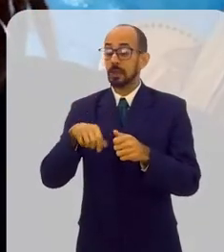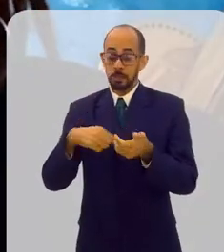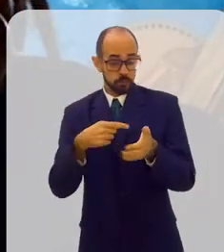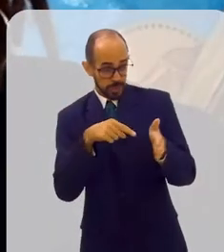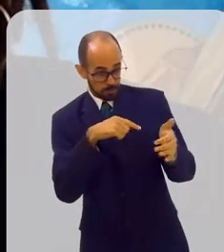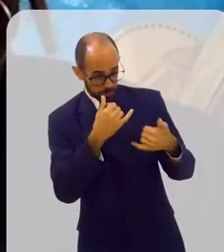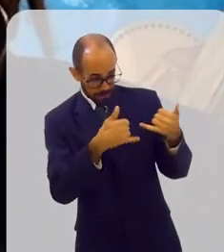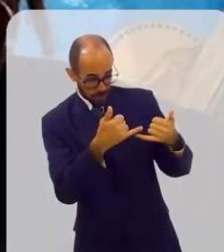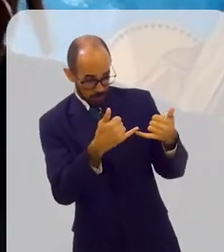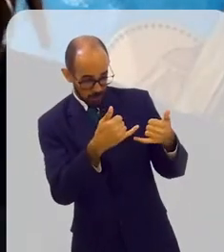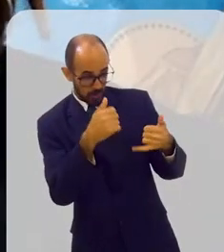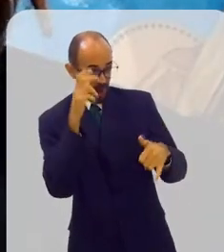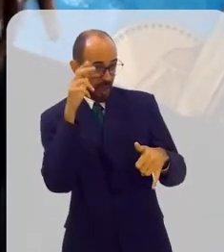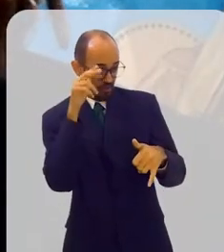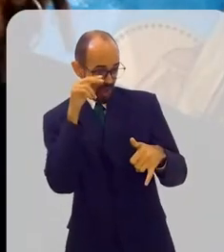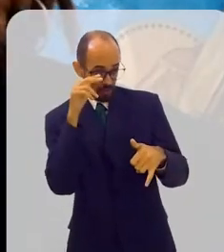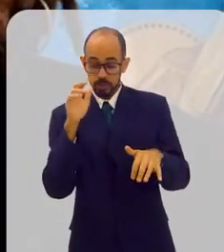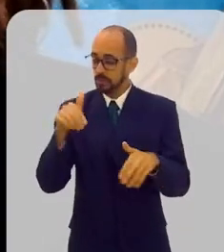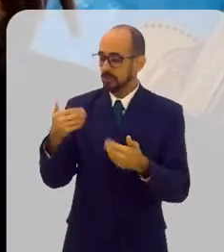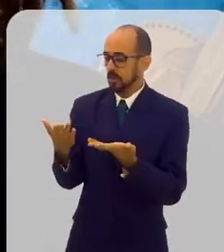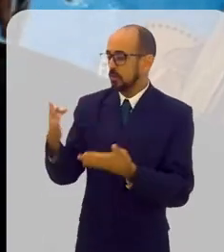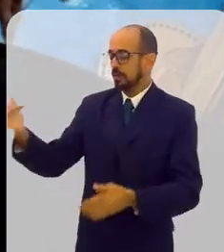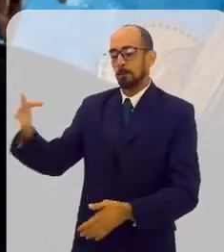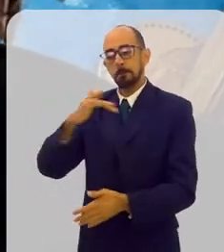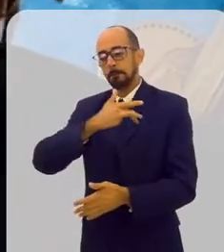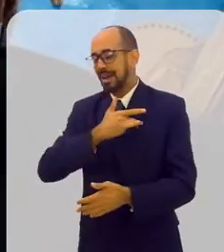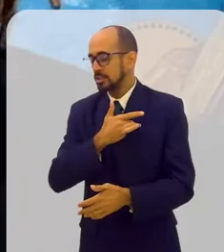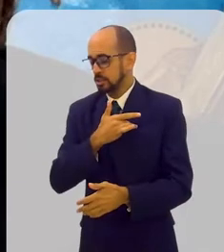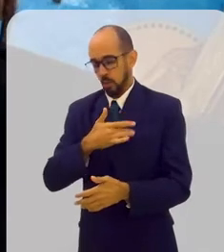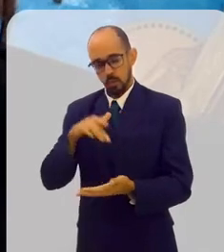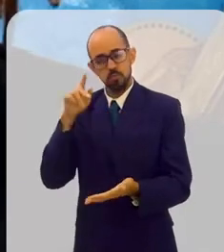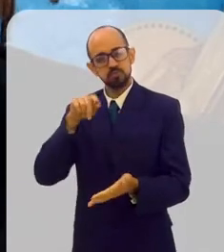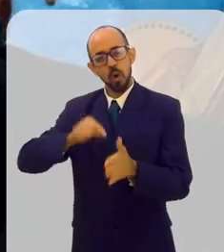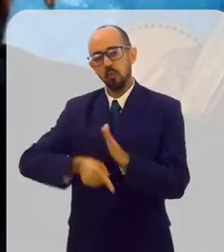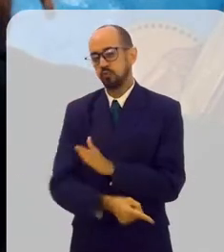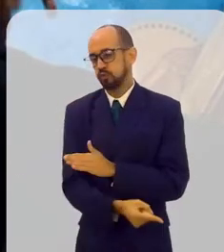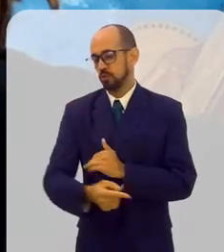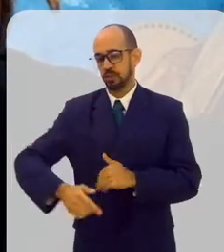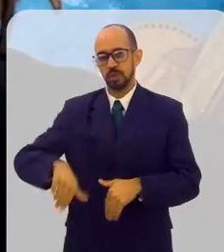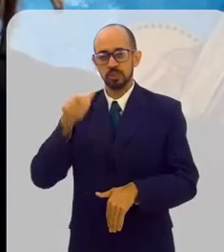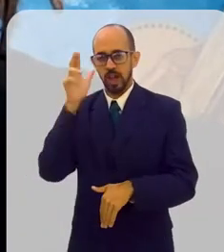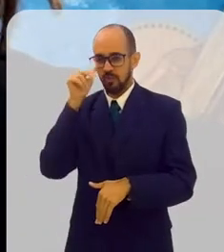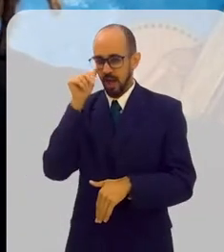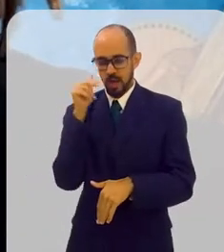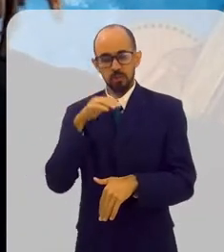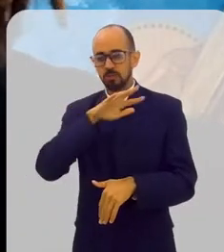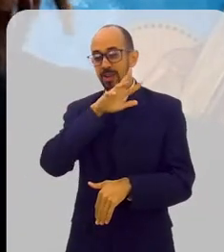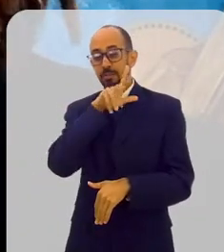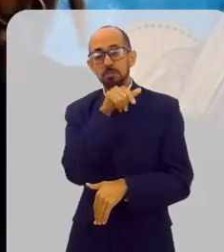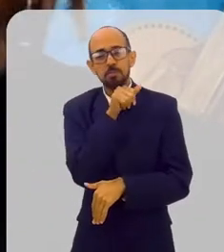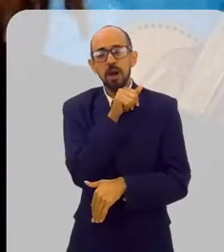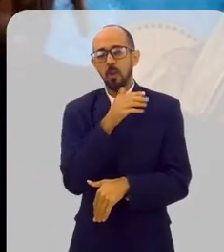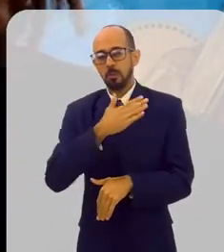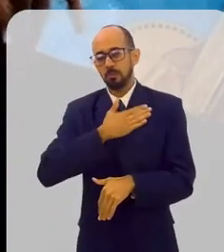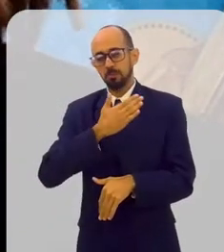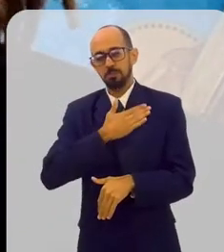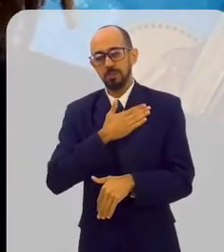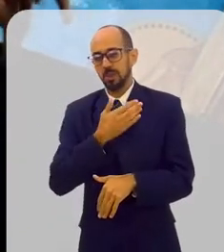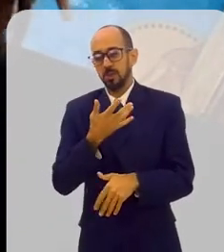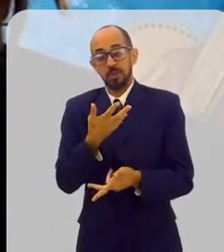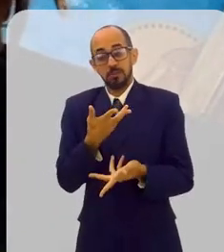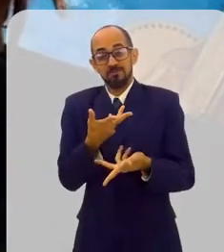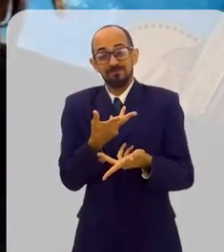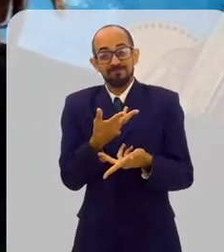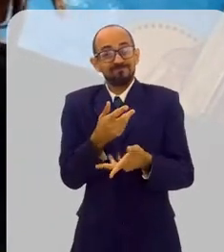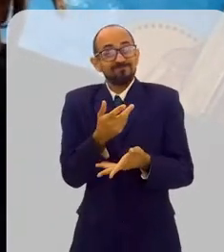Então, eu tenho uma relação de paixão profunda com cavalo, é um dos meus animais preferidos. Então, eu não tinha